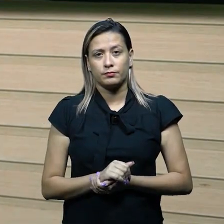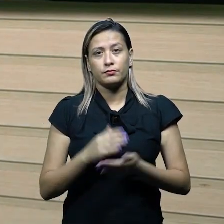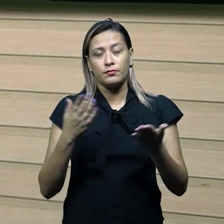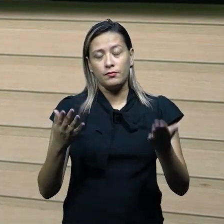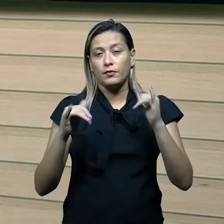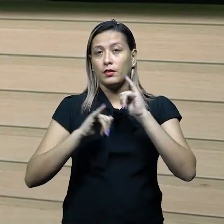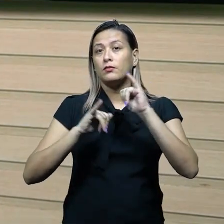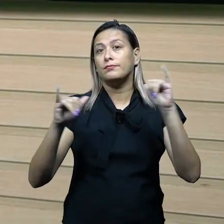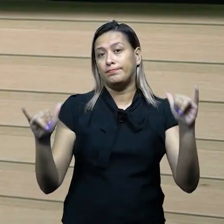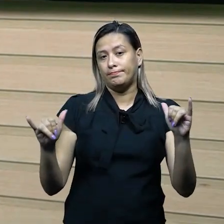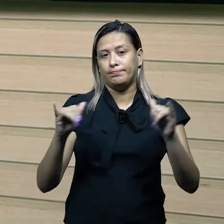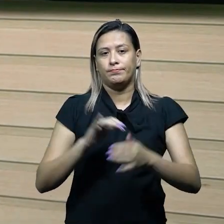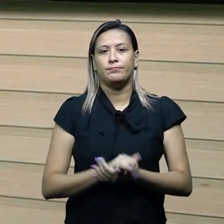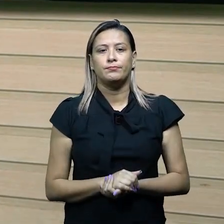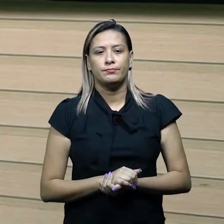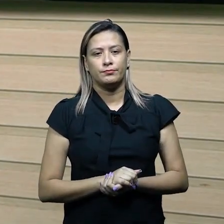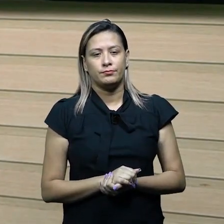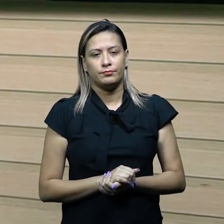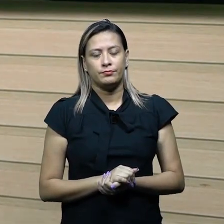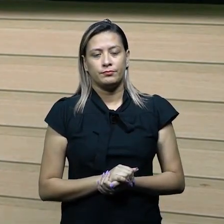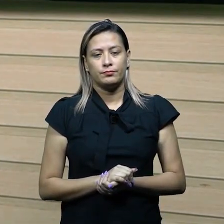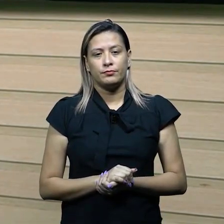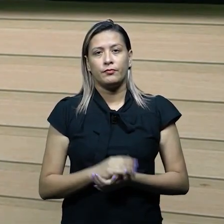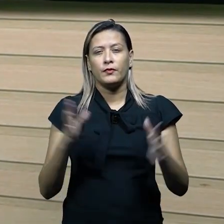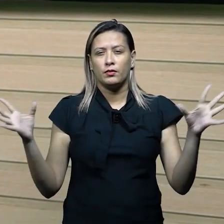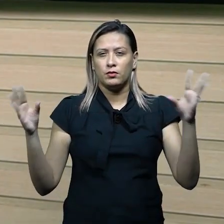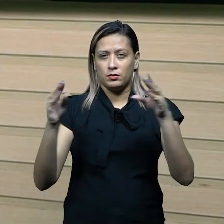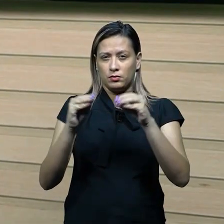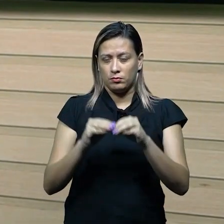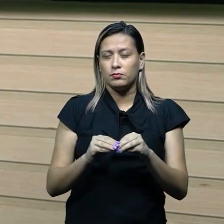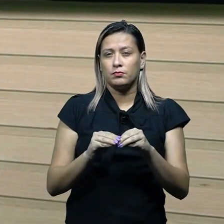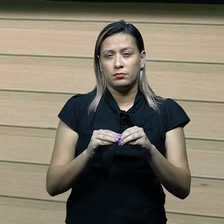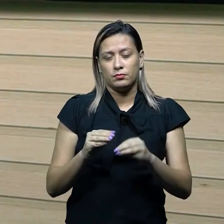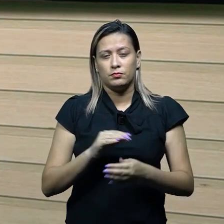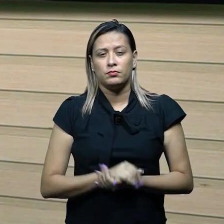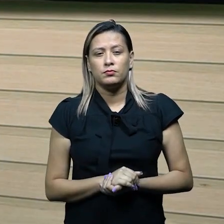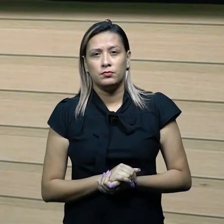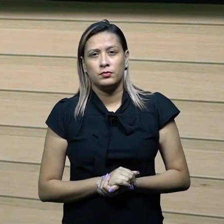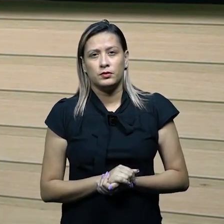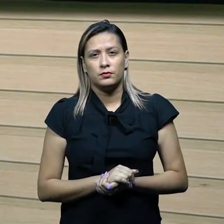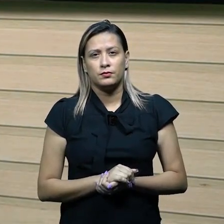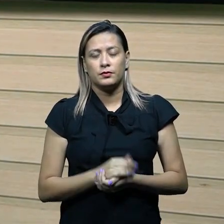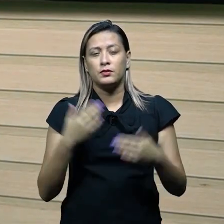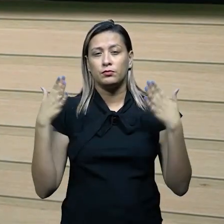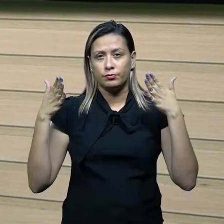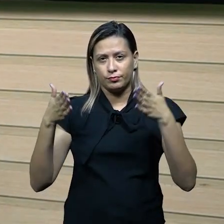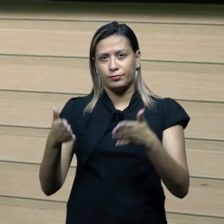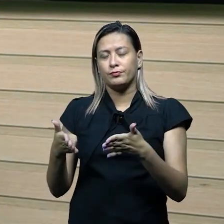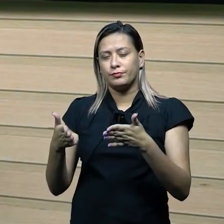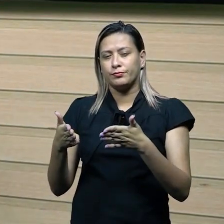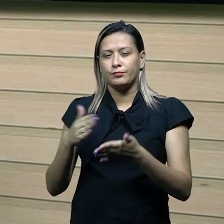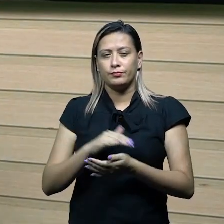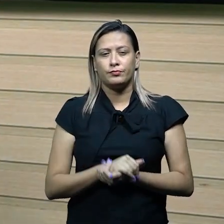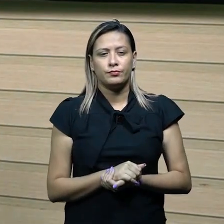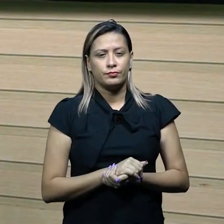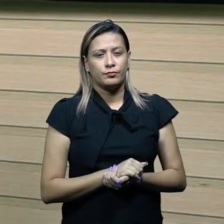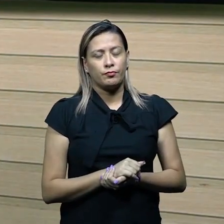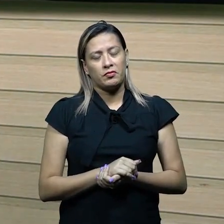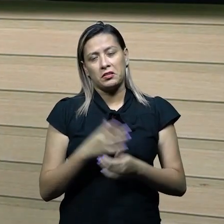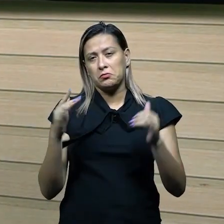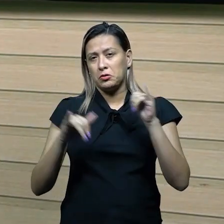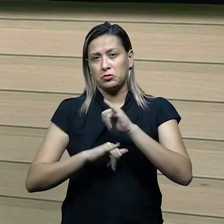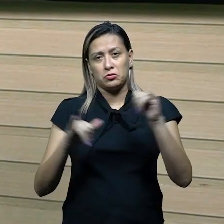lá. E aí, eu vou tentar fazer de uma forma bem sintática, para a gente poder se concentrar aqui em mim. Eu posso divulgar essa vaga de